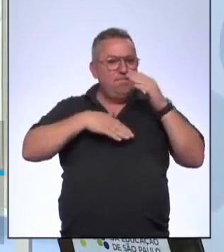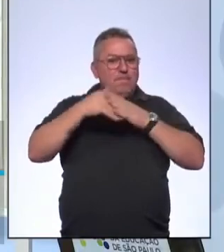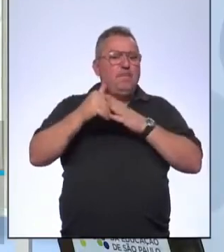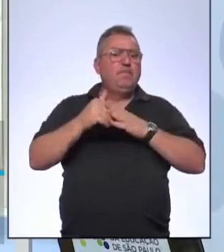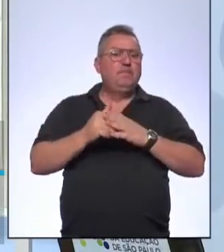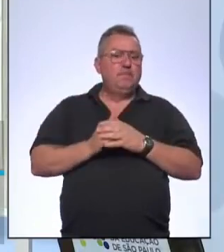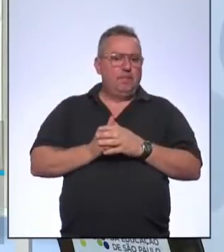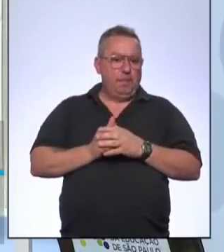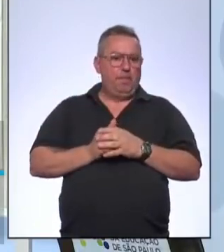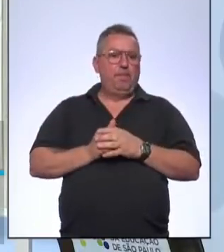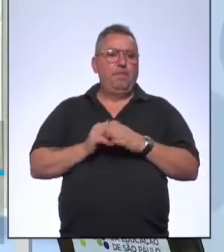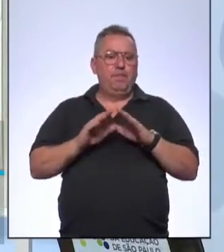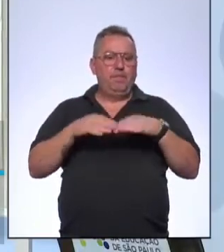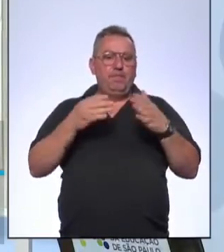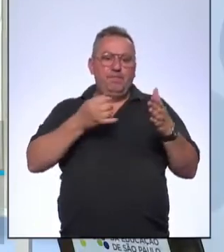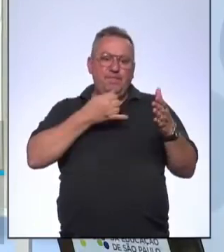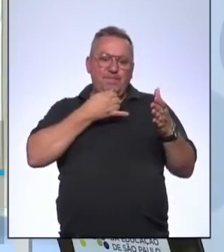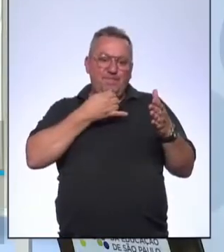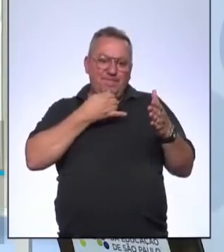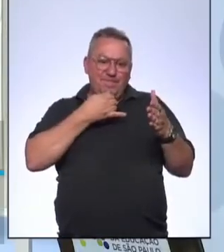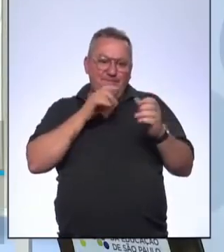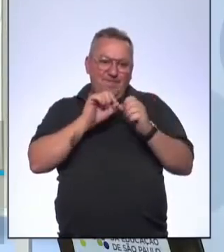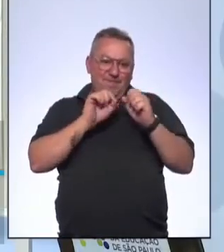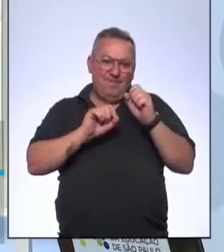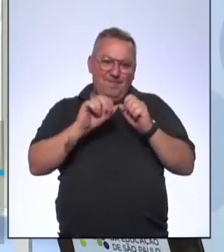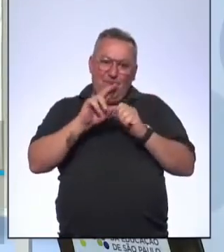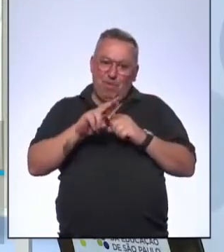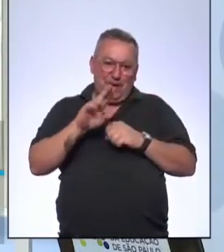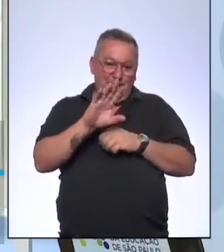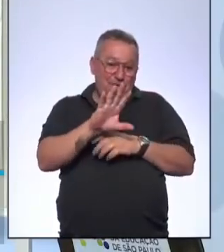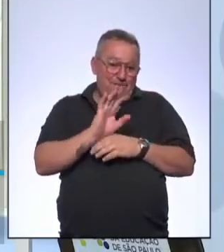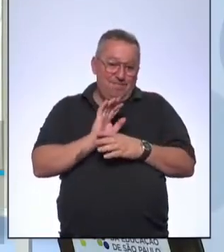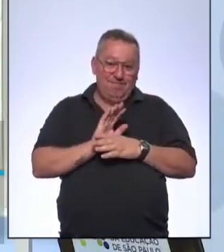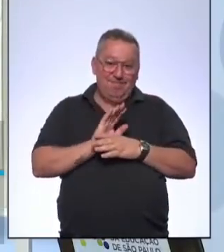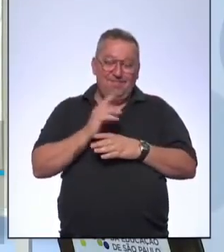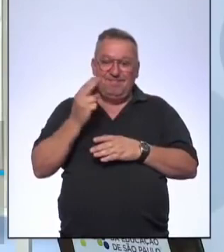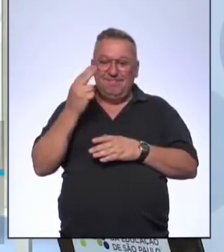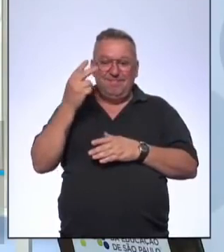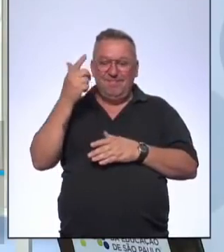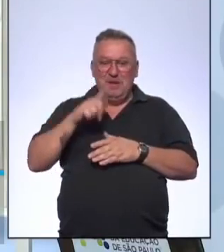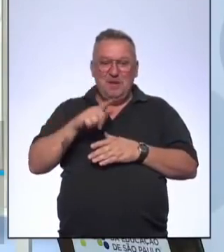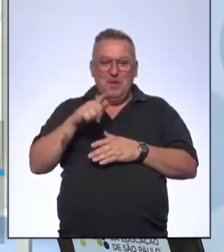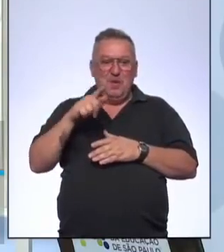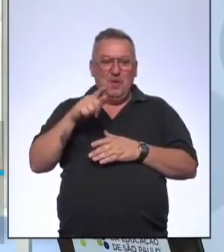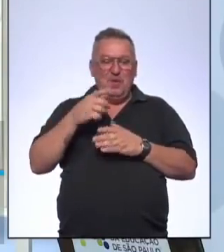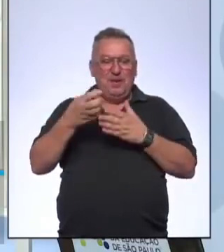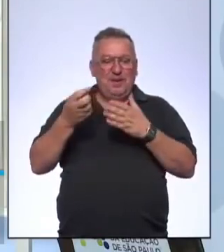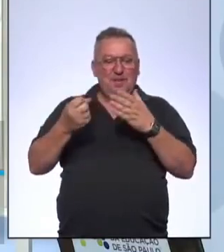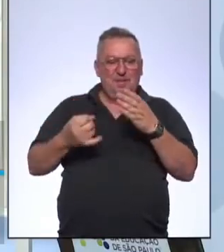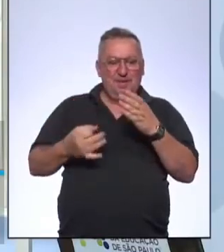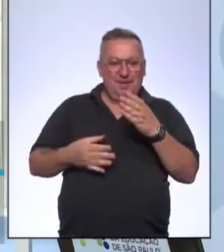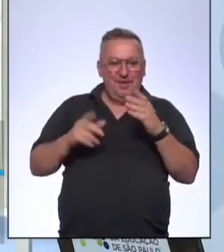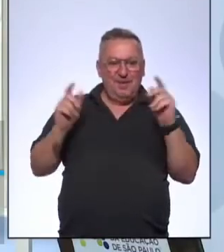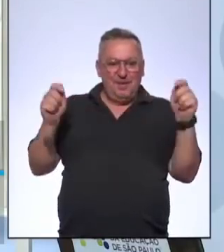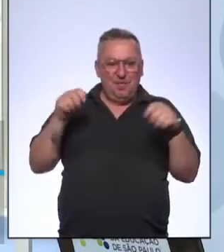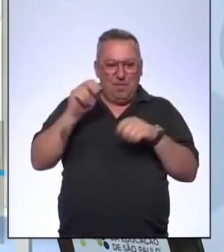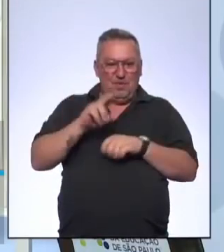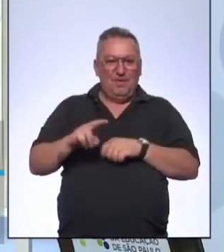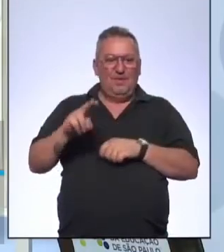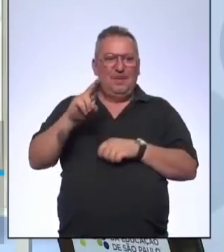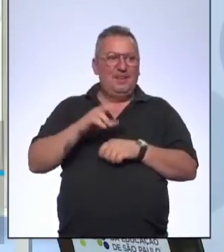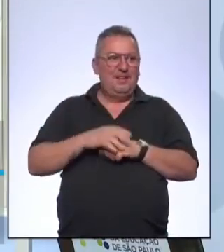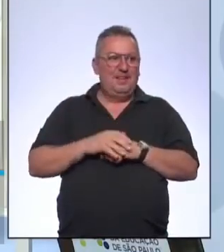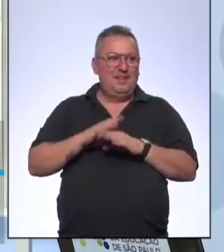digamos assim, né? Infelizmente, o que eu vou fazer só serve para isso. Não tenho outra definição que eu possa